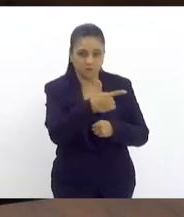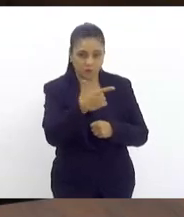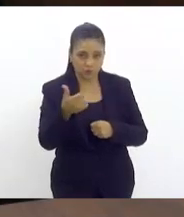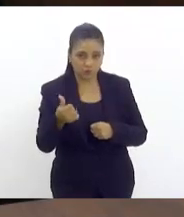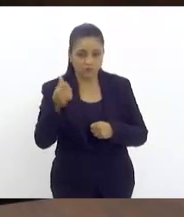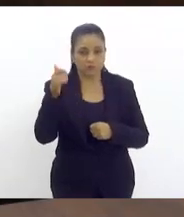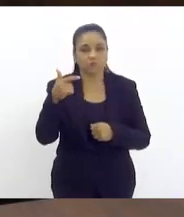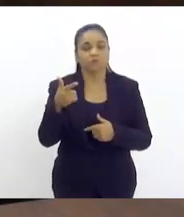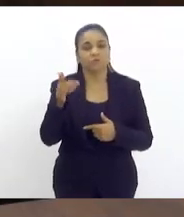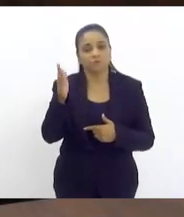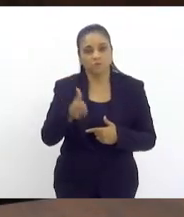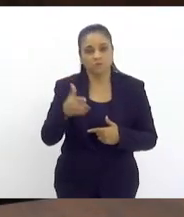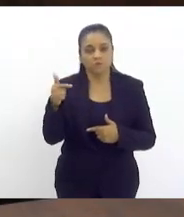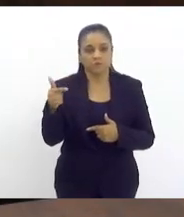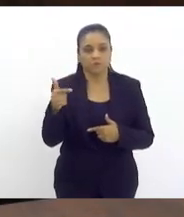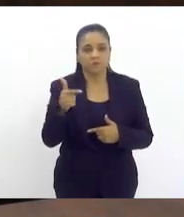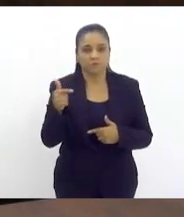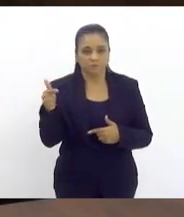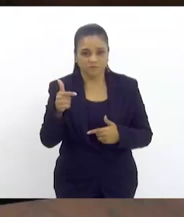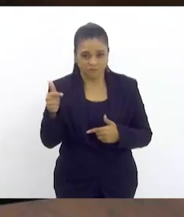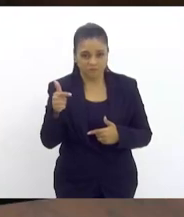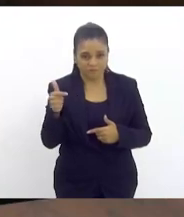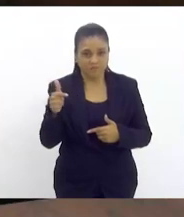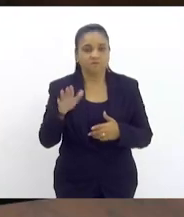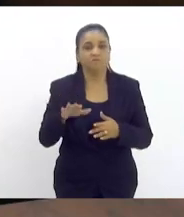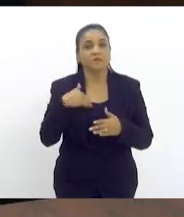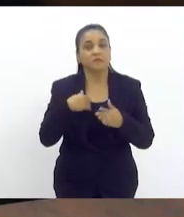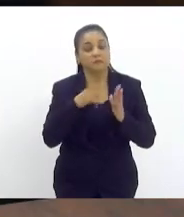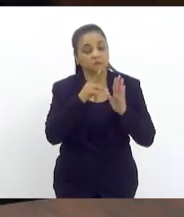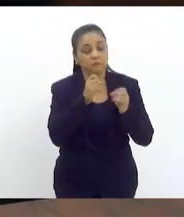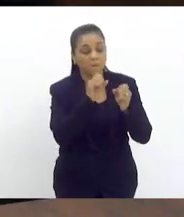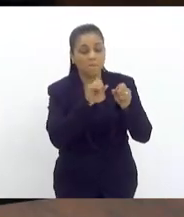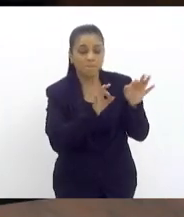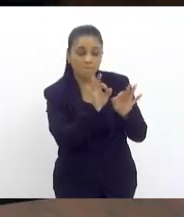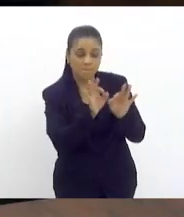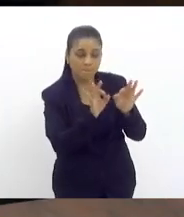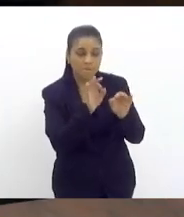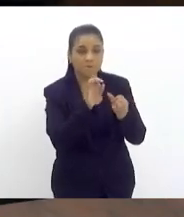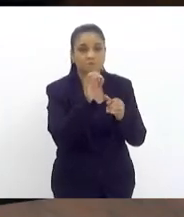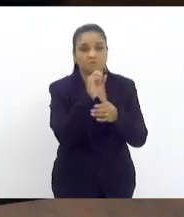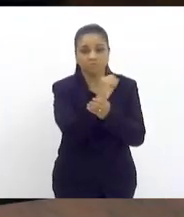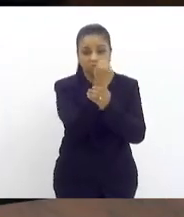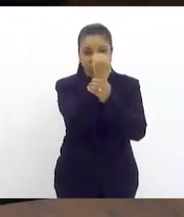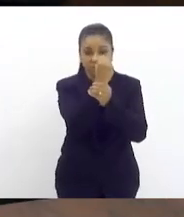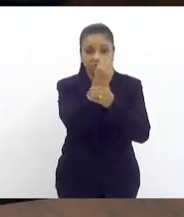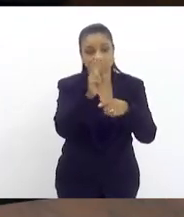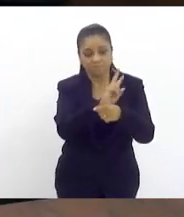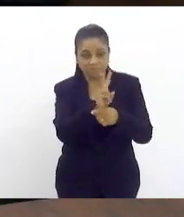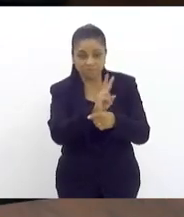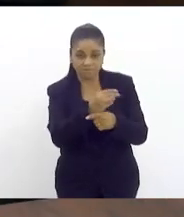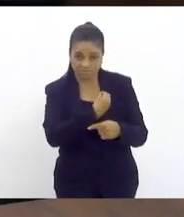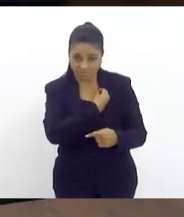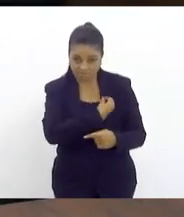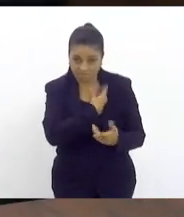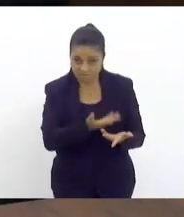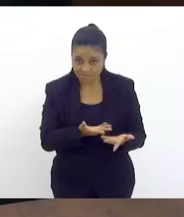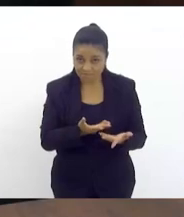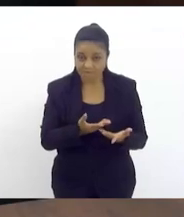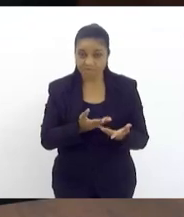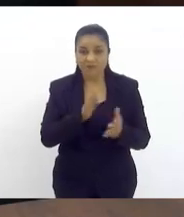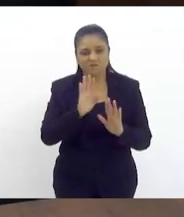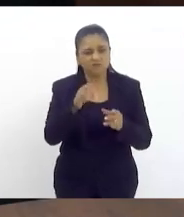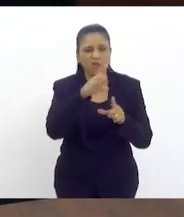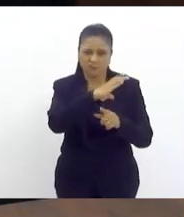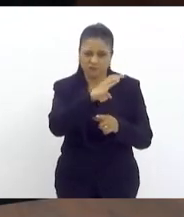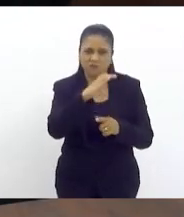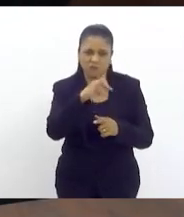solicita ao governador a implantação do programa Segurança Presente. Corretamente, o senhor já presidiu a CCJ,